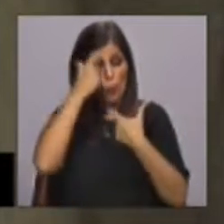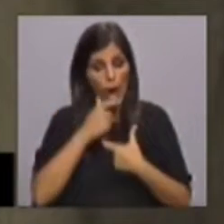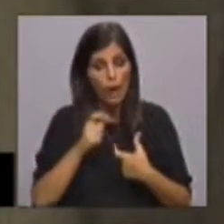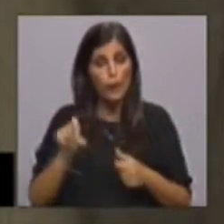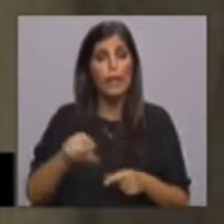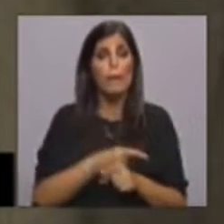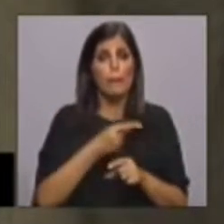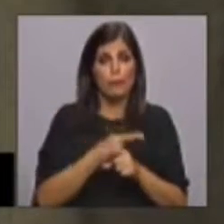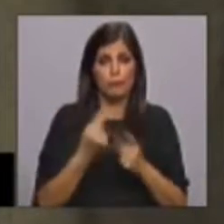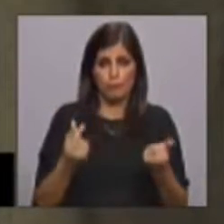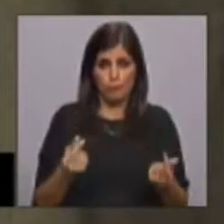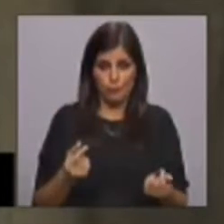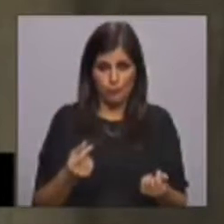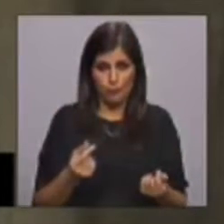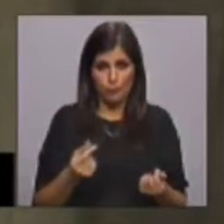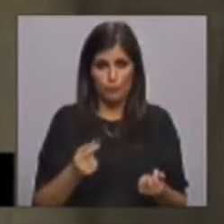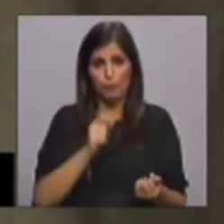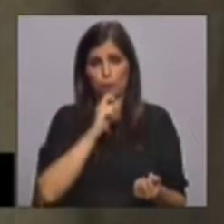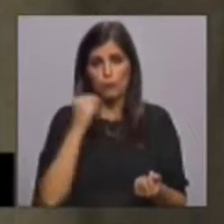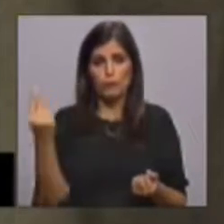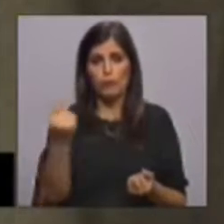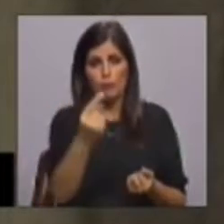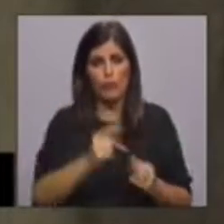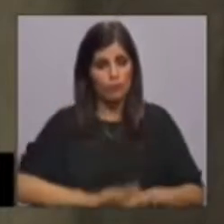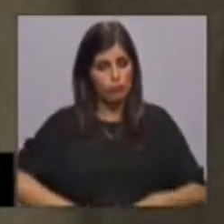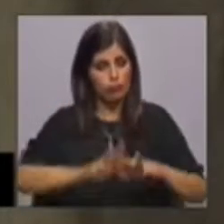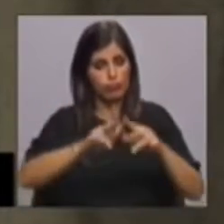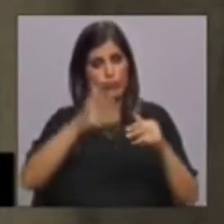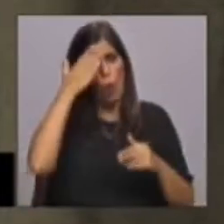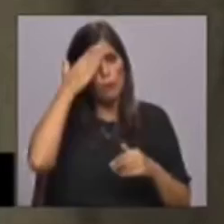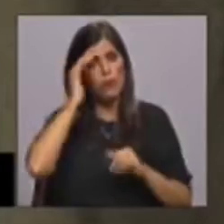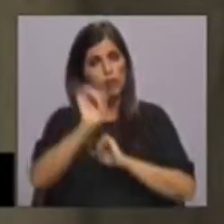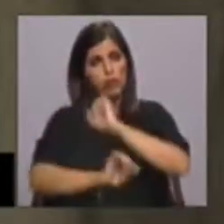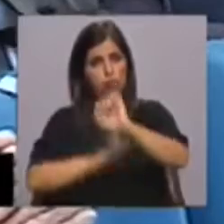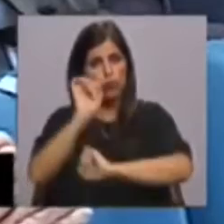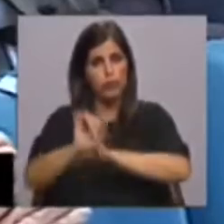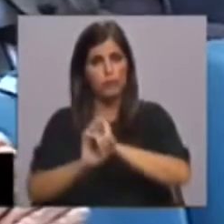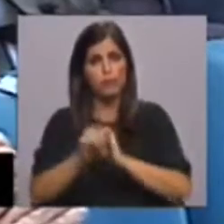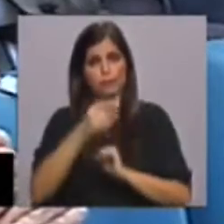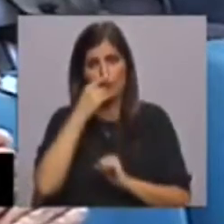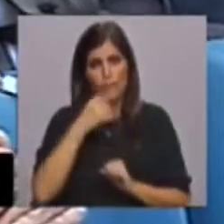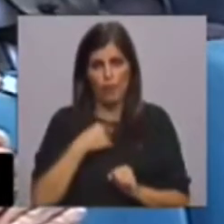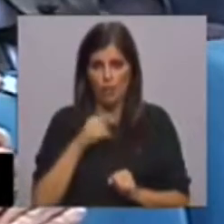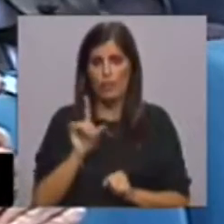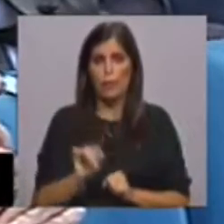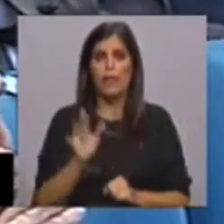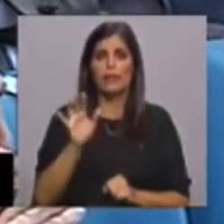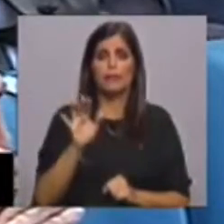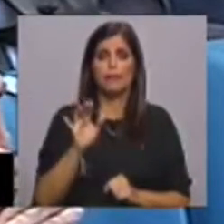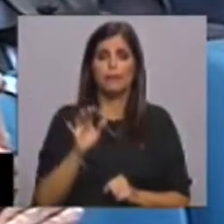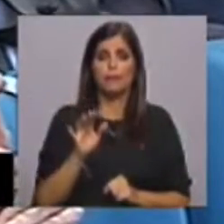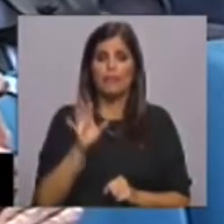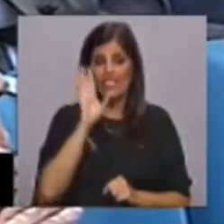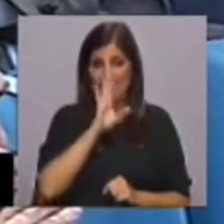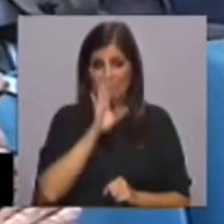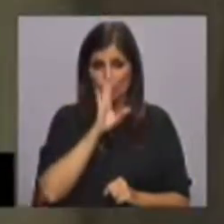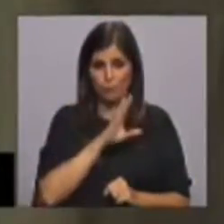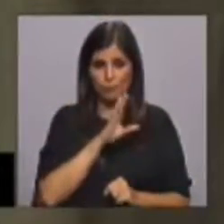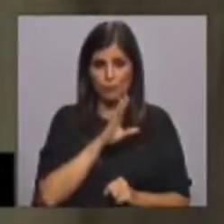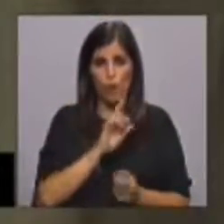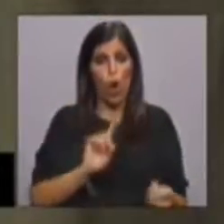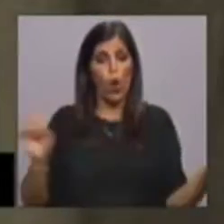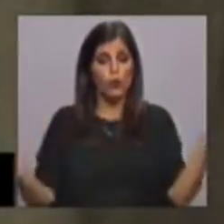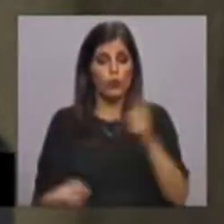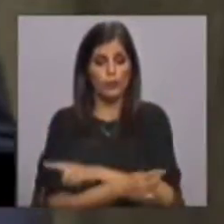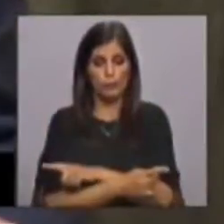financeiros para que os possam ser essas competências mas franca será também se do contrário